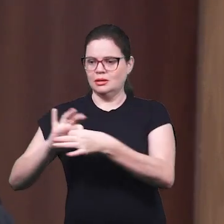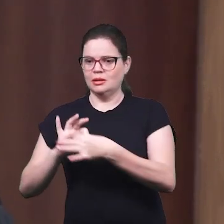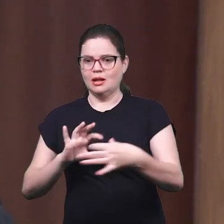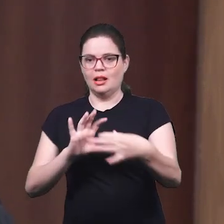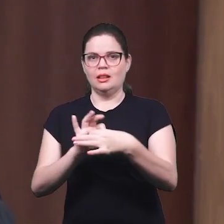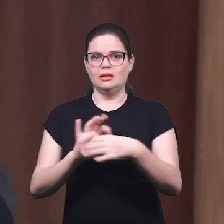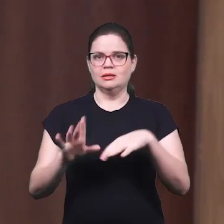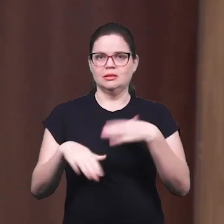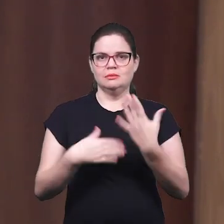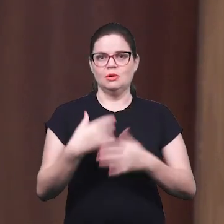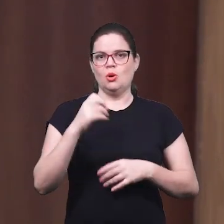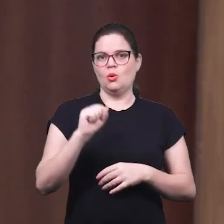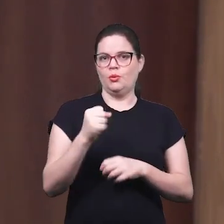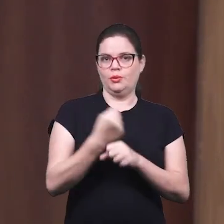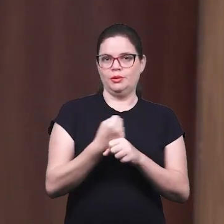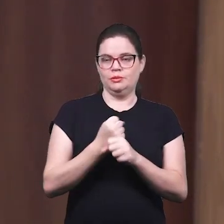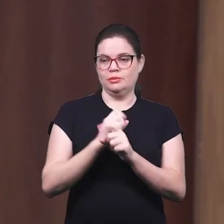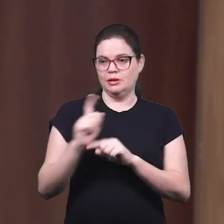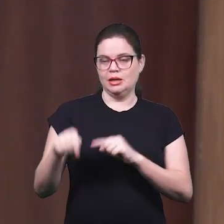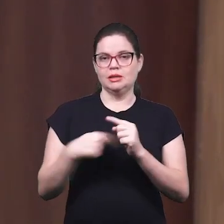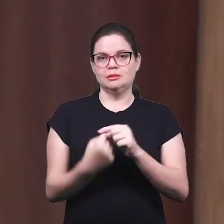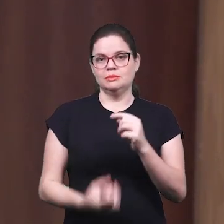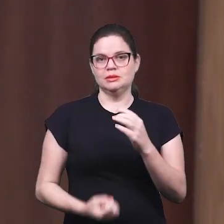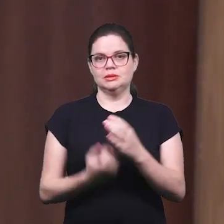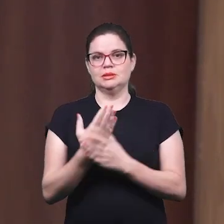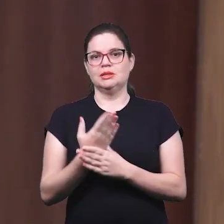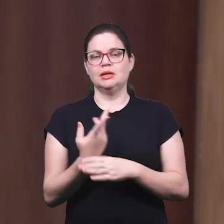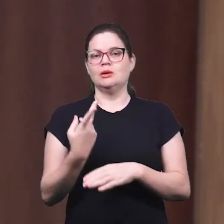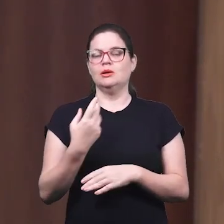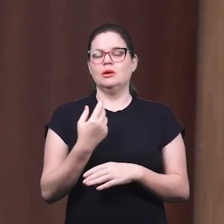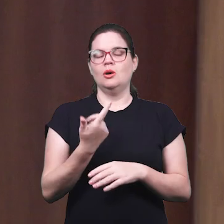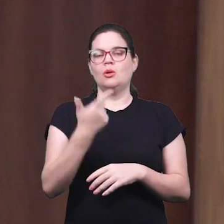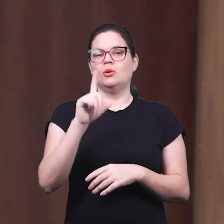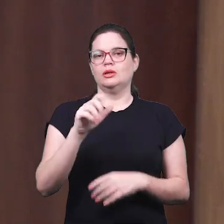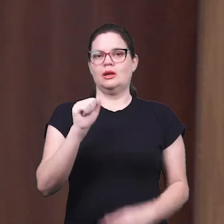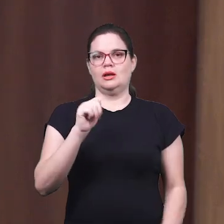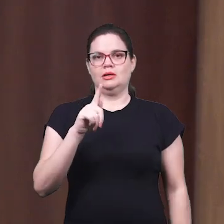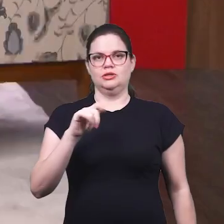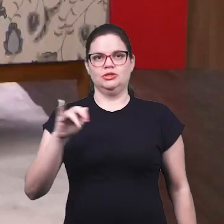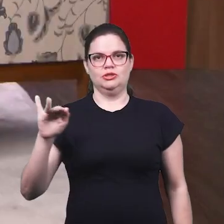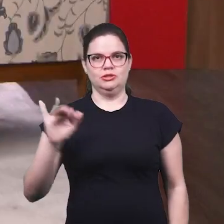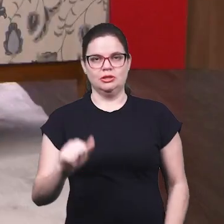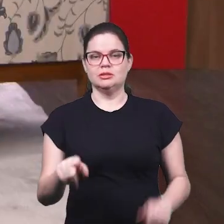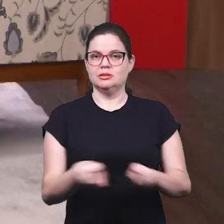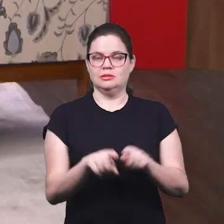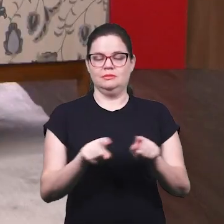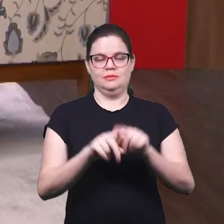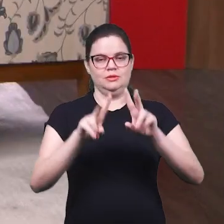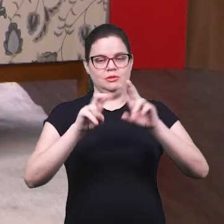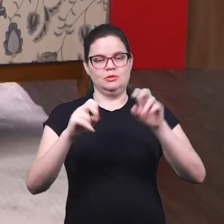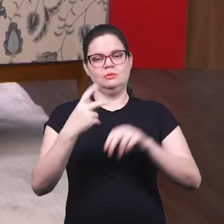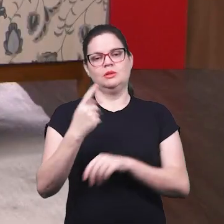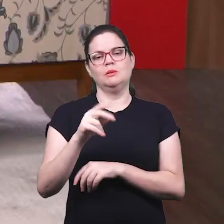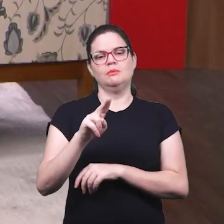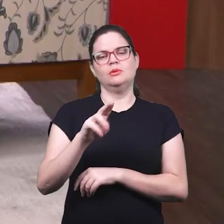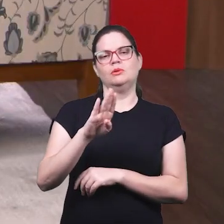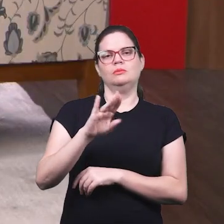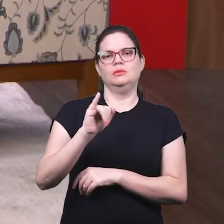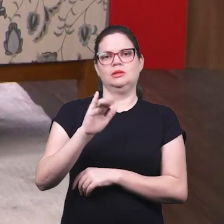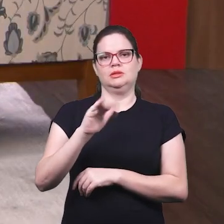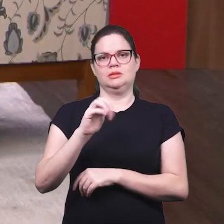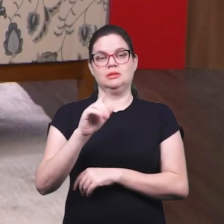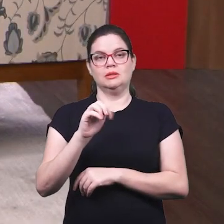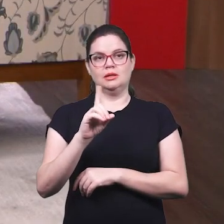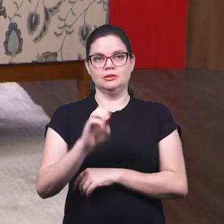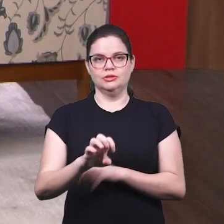8 anos. Depois criei também uma agência de publicidade, que até hoje eu tenho. Então nós podemos aqui concluir que